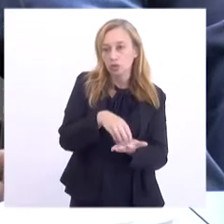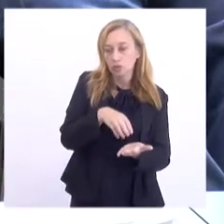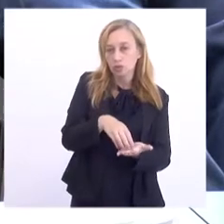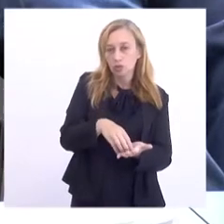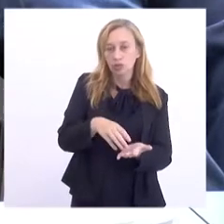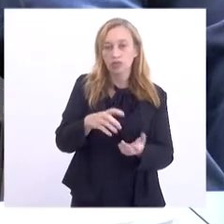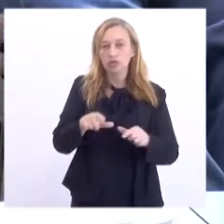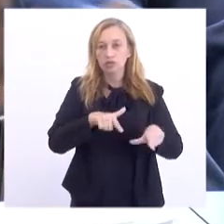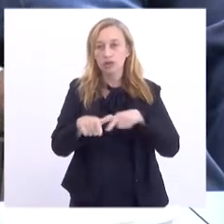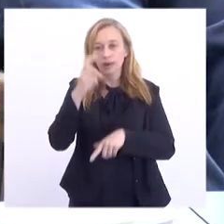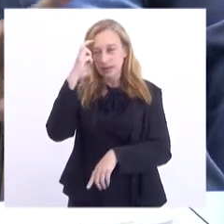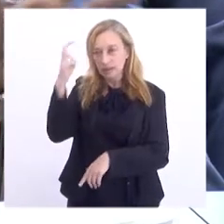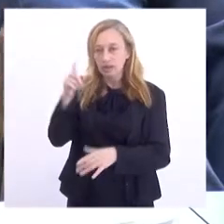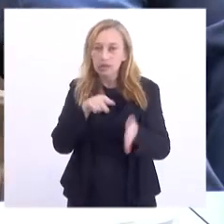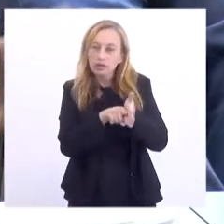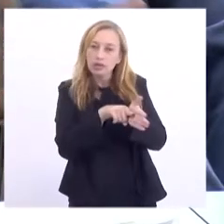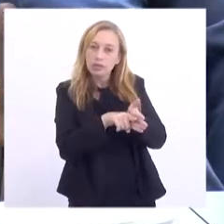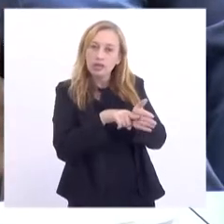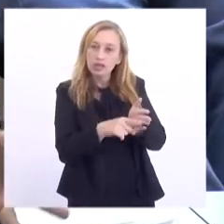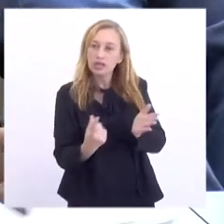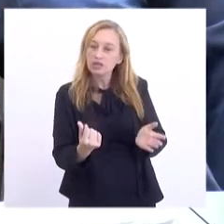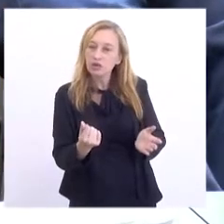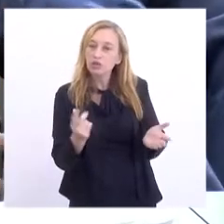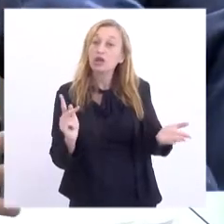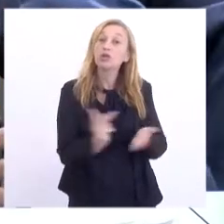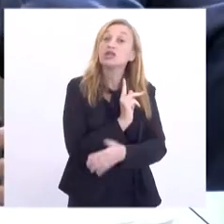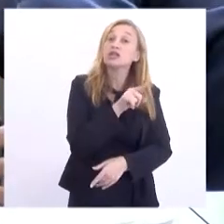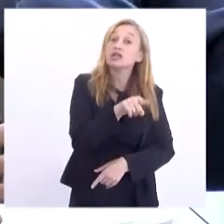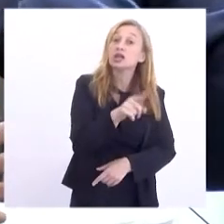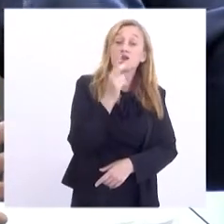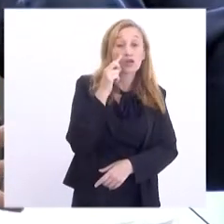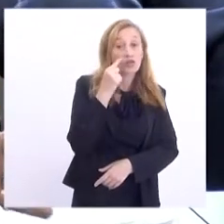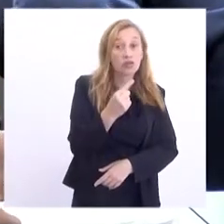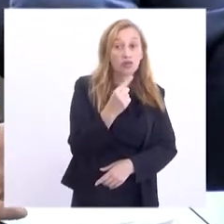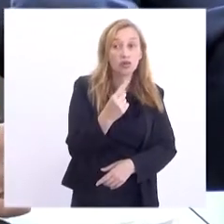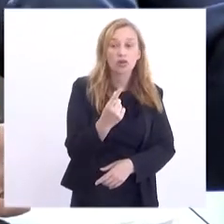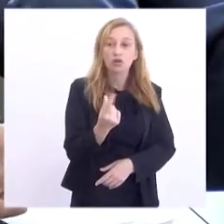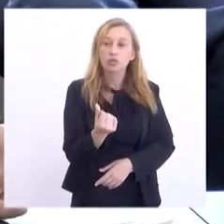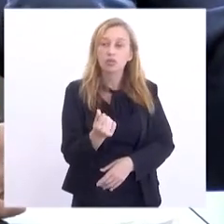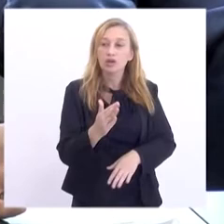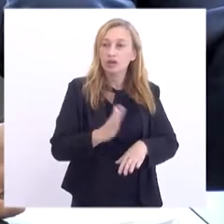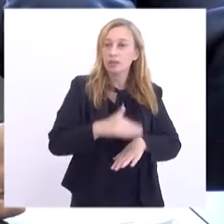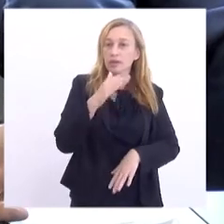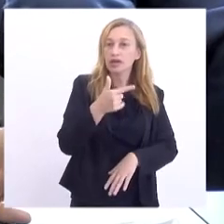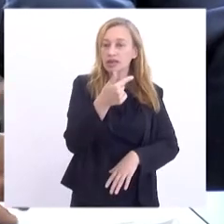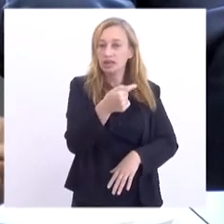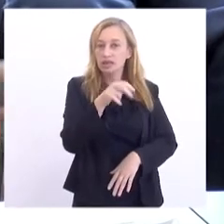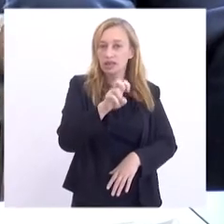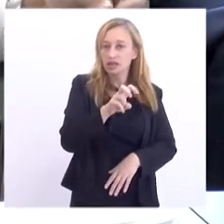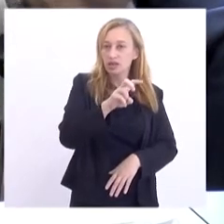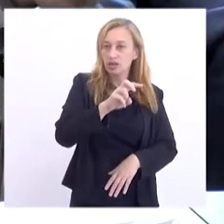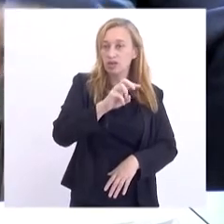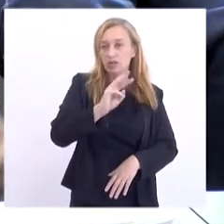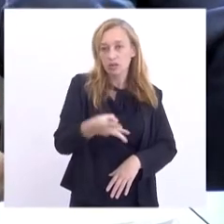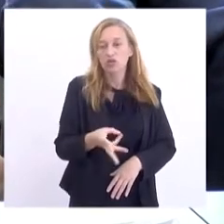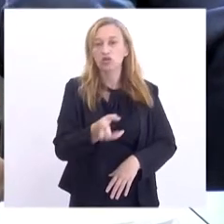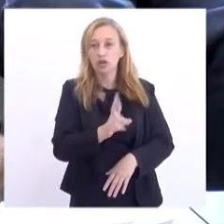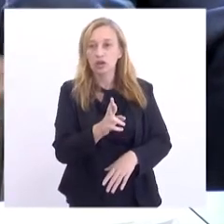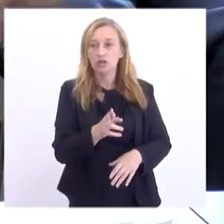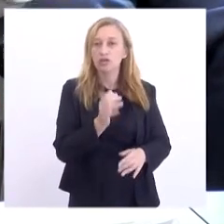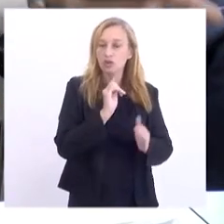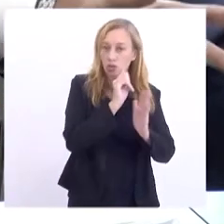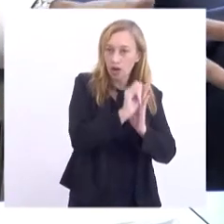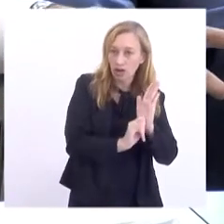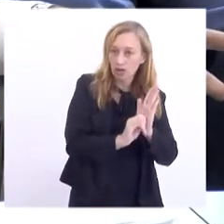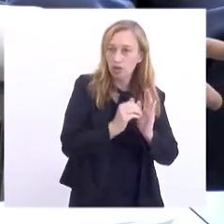trabalho de inteligência de pesquisa de valores do que tava vendo ali viu que tinha um sobrepreço de aproximadamente 75 milhões de reais a gente fez